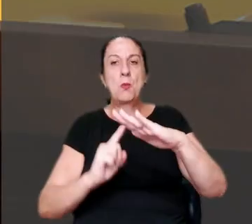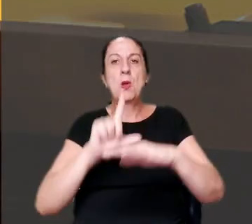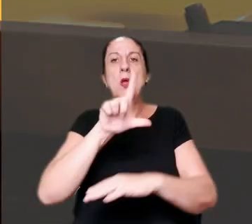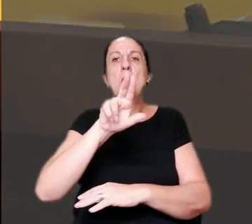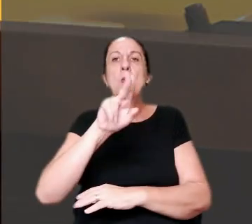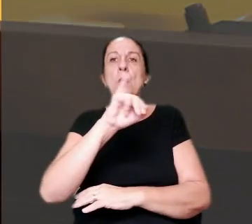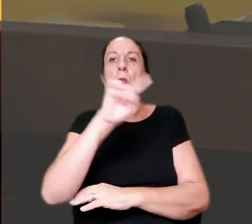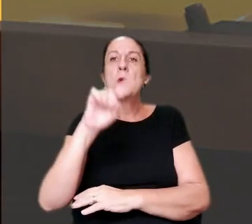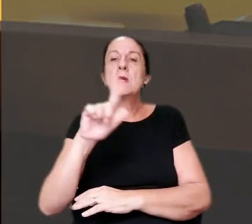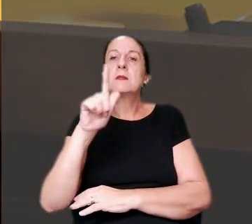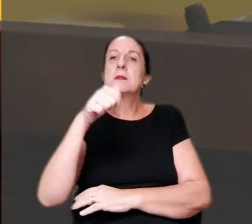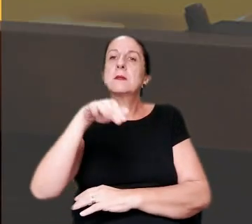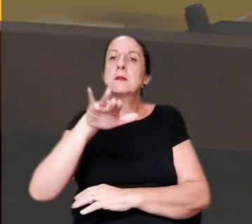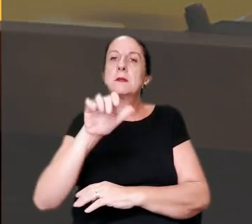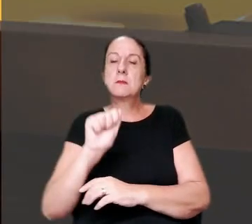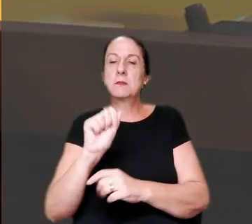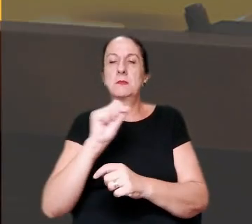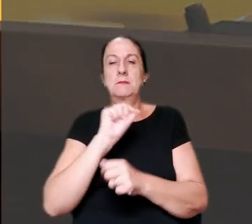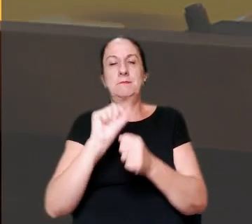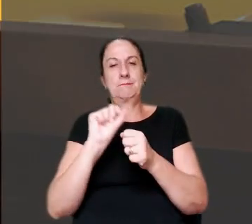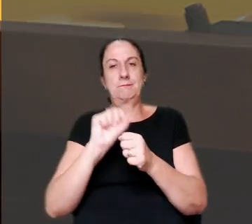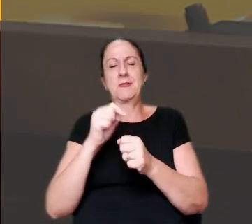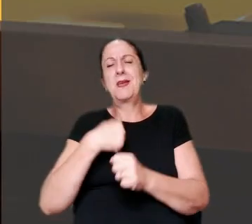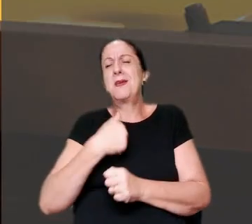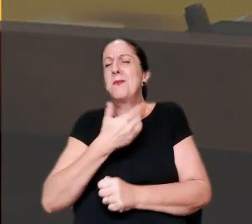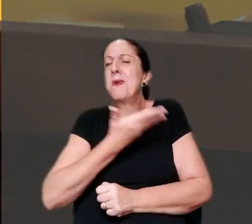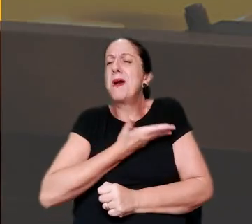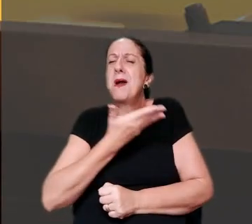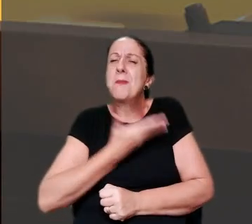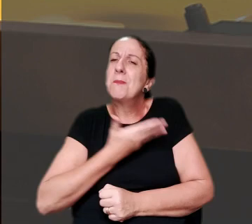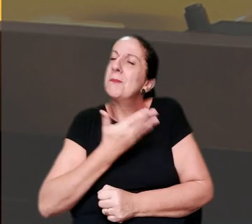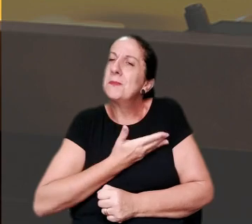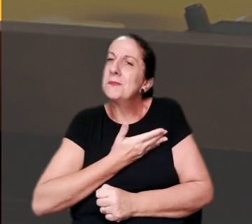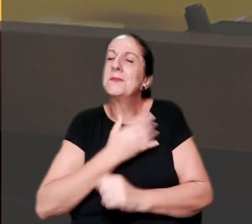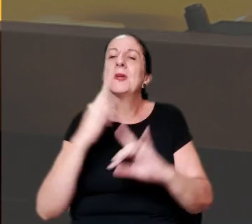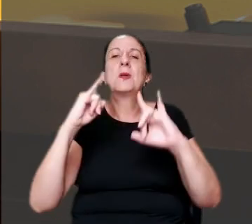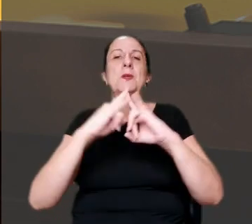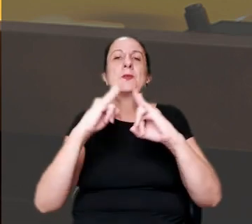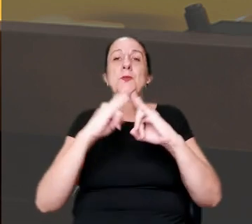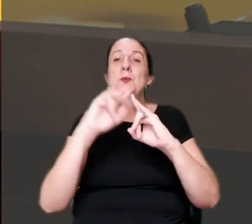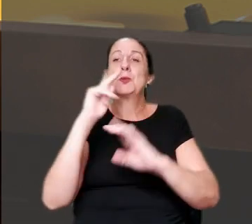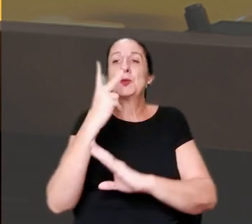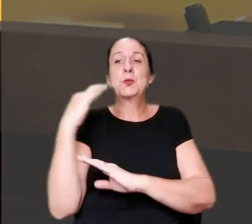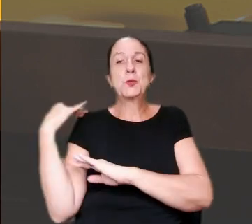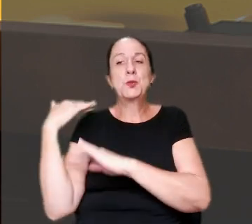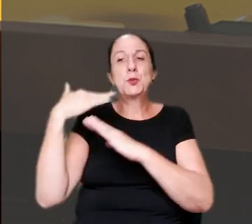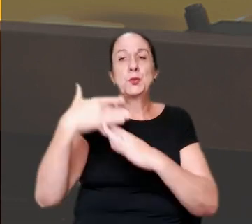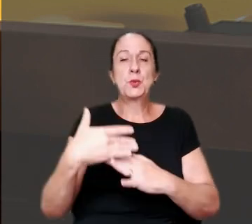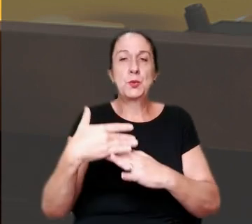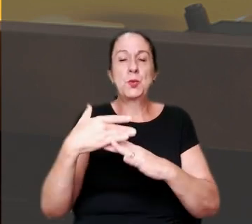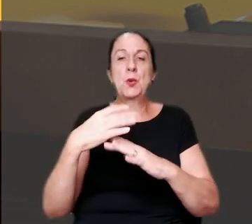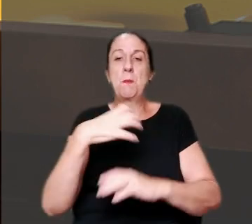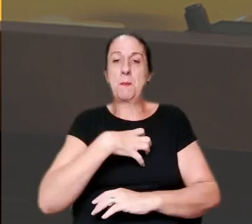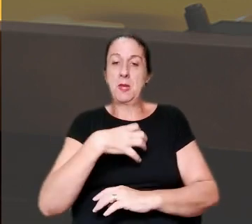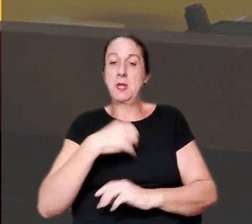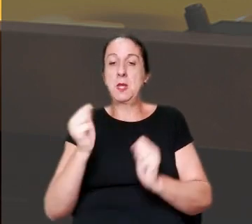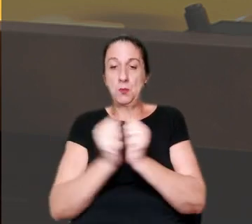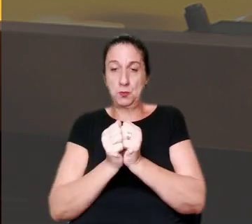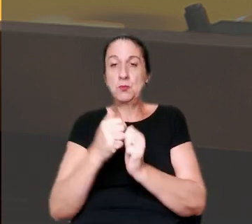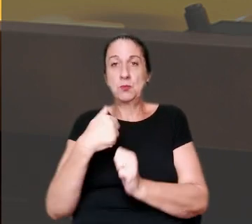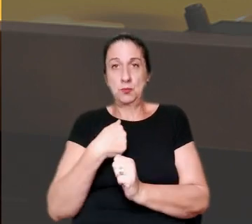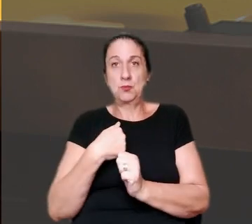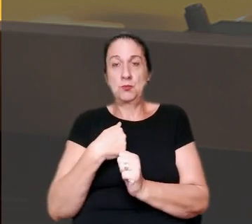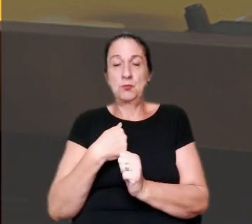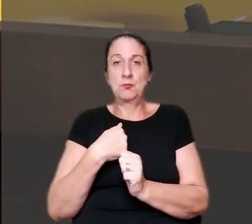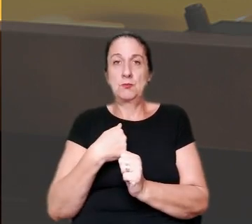tornei um grande amigo de Luiz Gama e no Instituto Histórico da Bahia, que eu faço